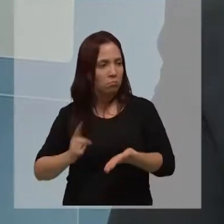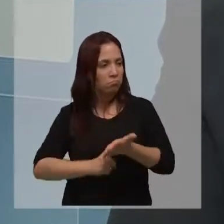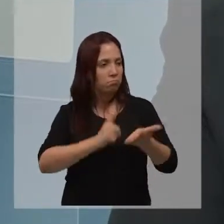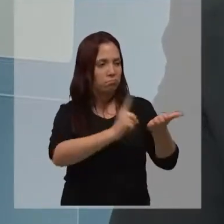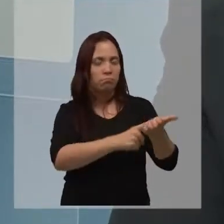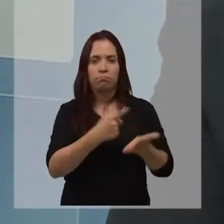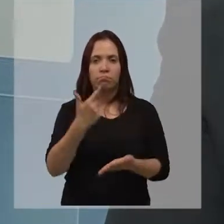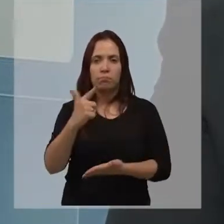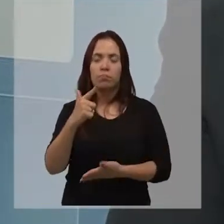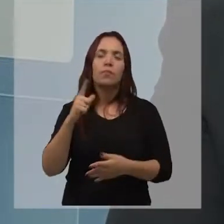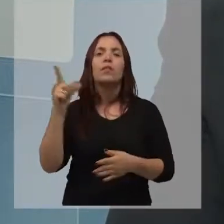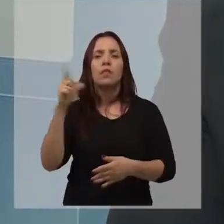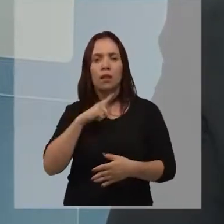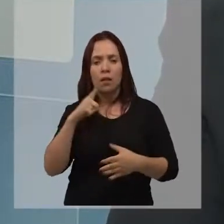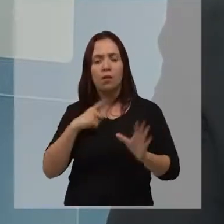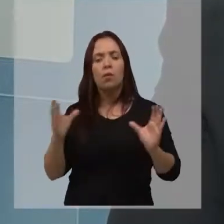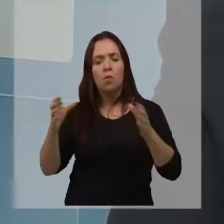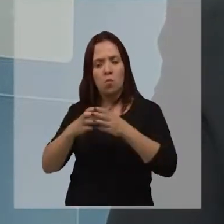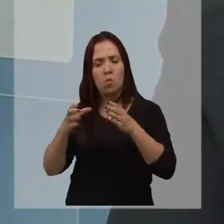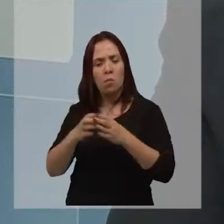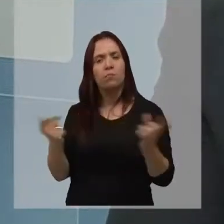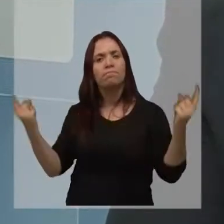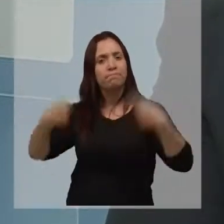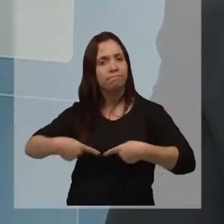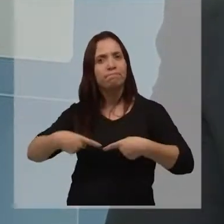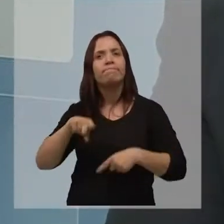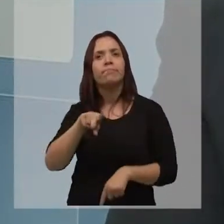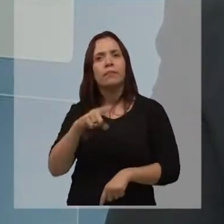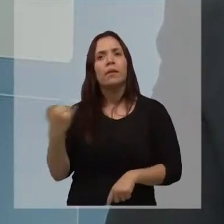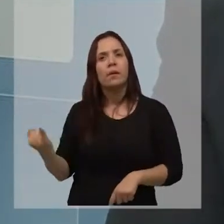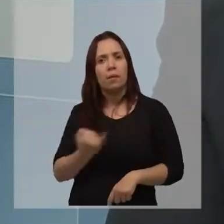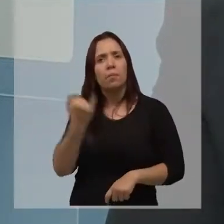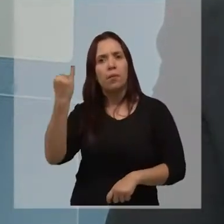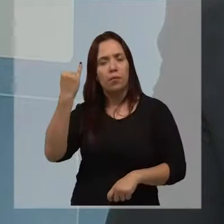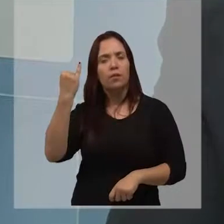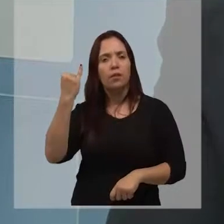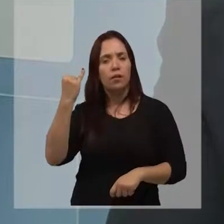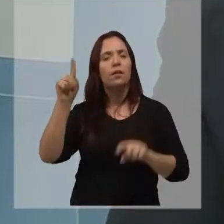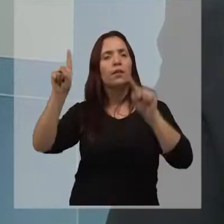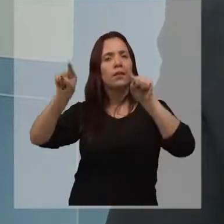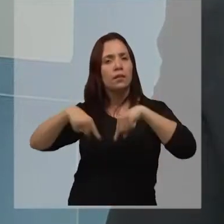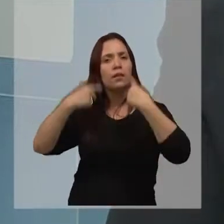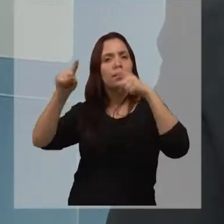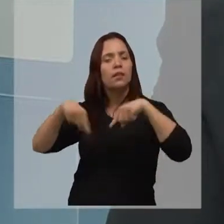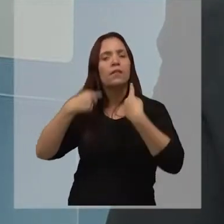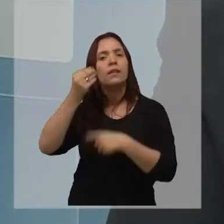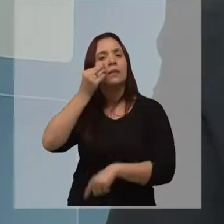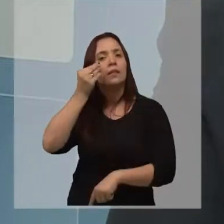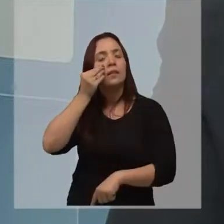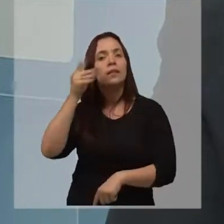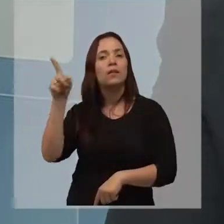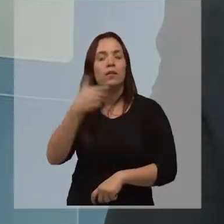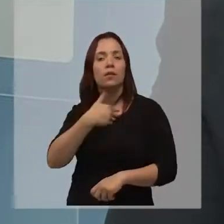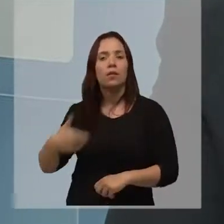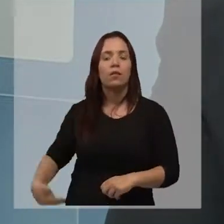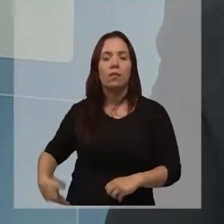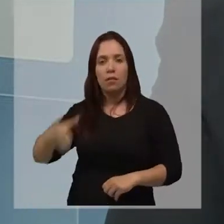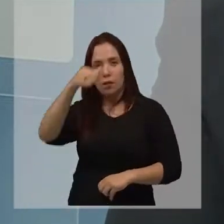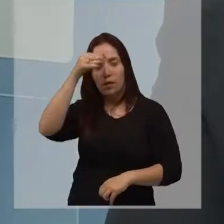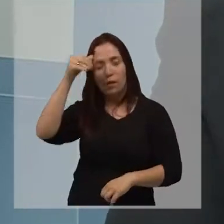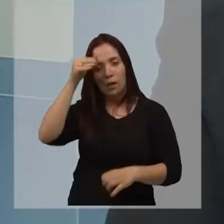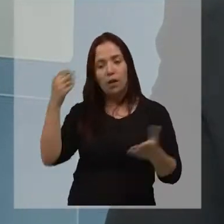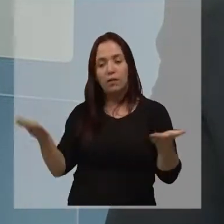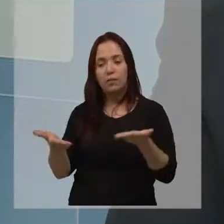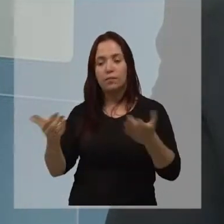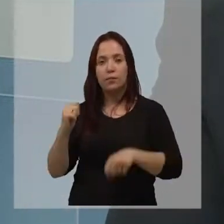tendo enfrentado o crime organizado. Esse é o grande desafio, que vai ser o grande teste do governo Camilo Santana, primeiro ano do